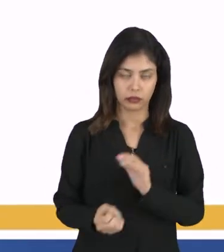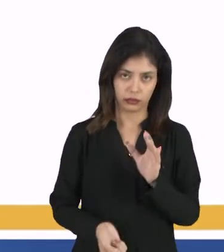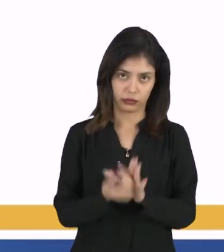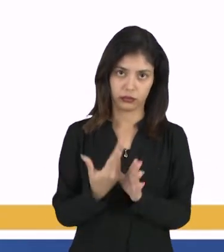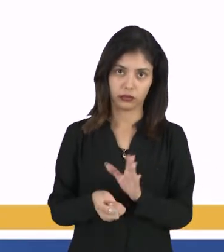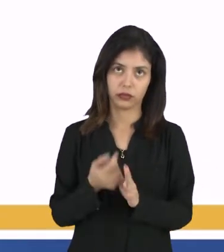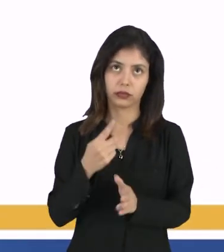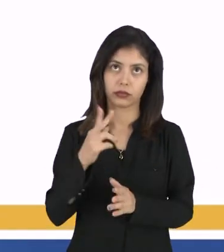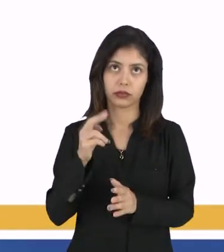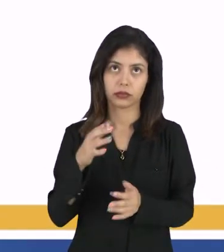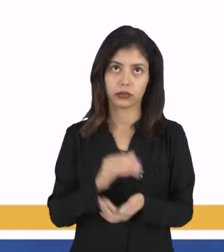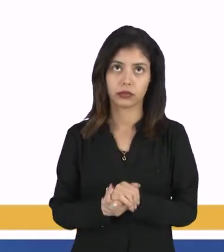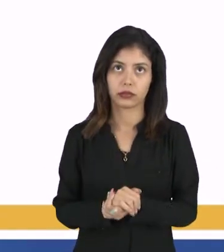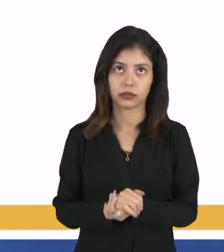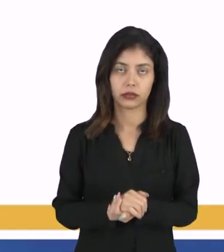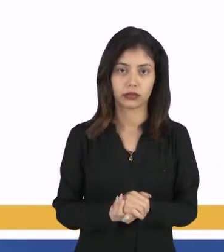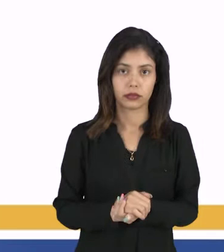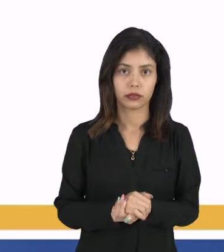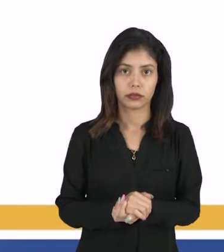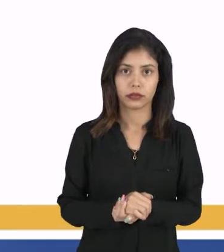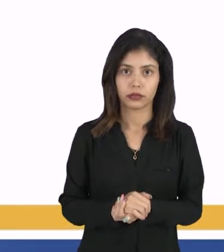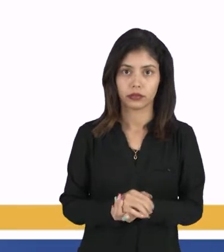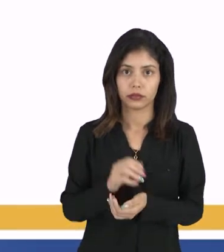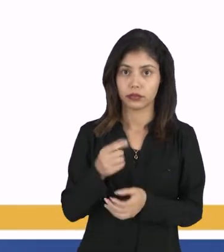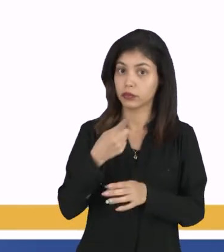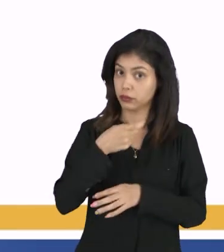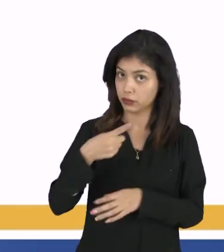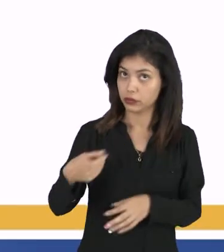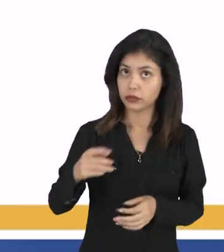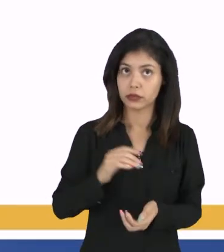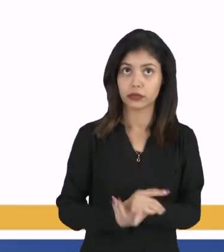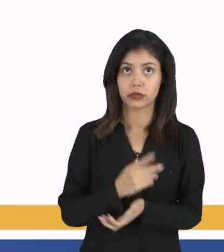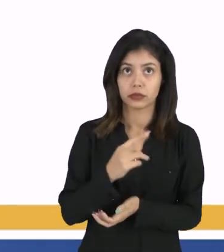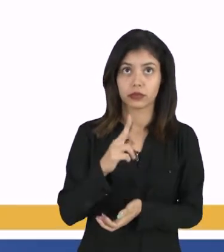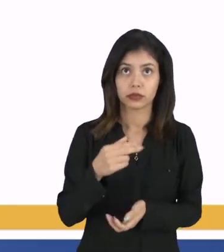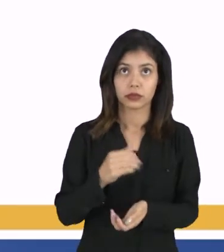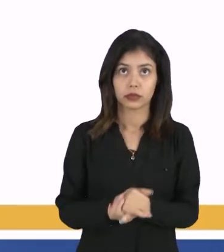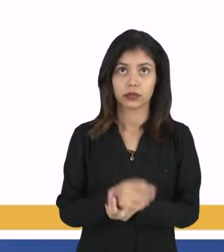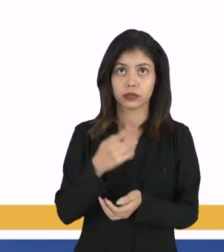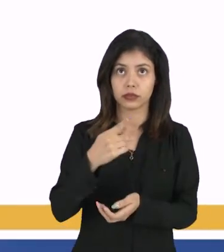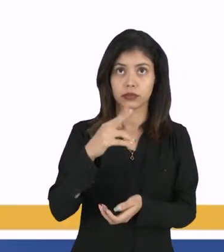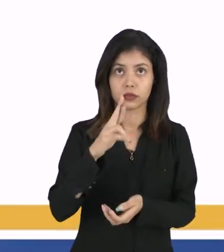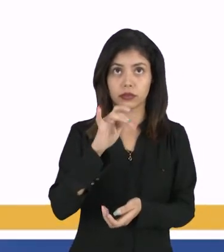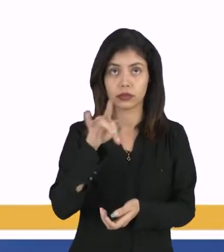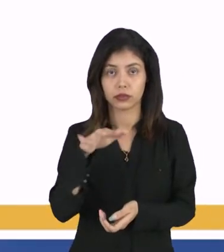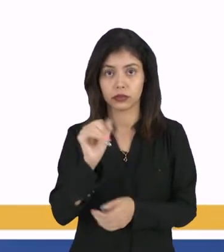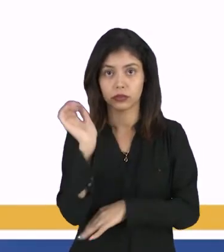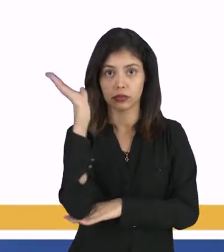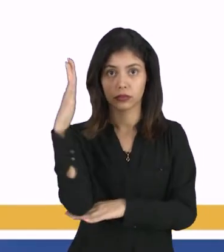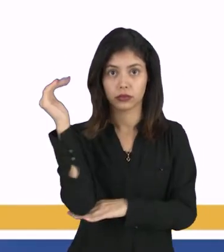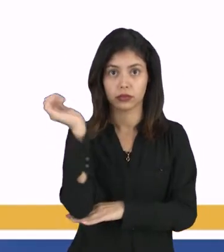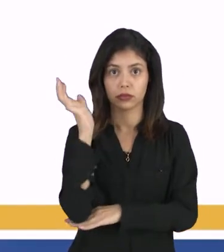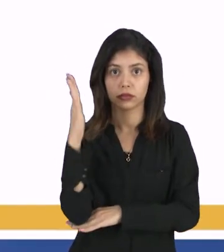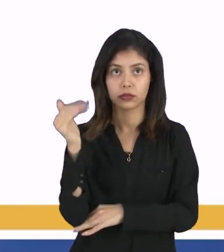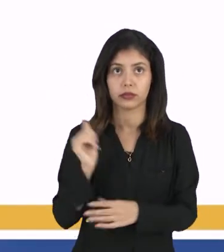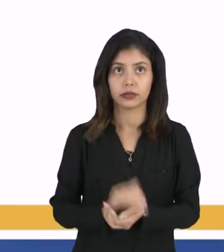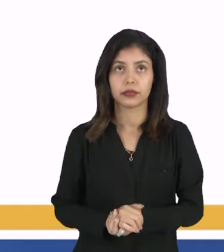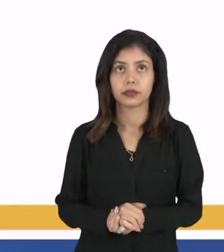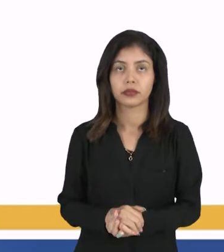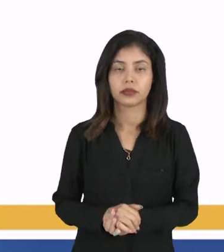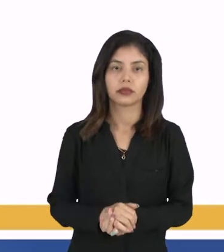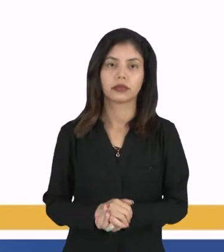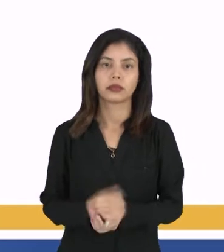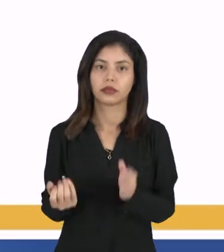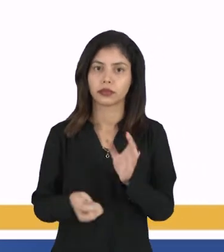protista, tá? Então, reino Monera, lembra lá, reino Monera lembra de bactéria. Reino protista, protozoários e algas, tá? Segundo